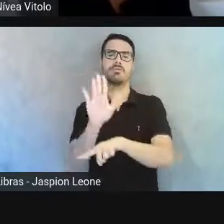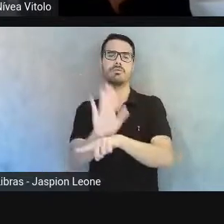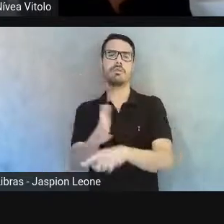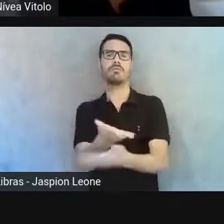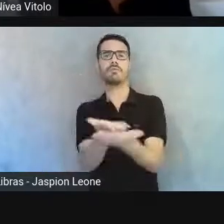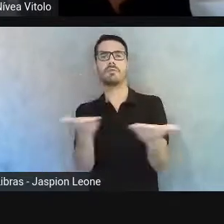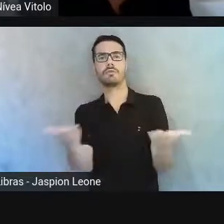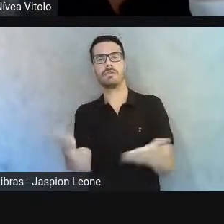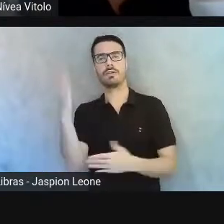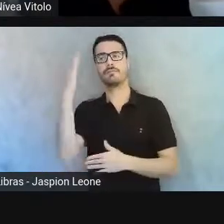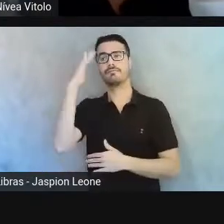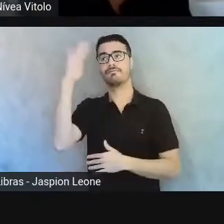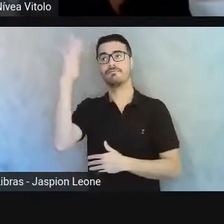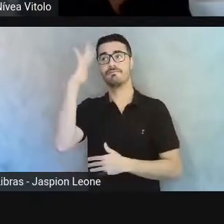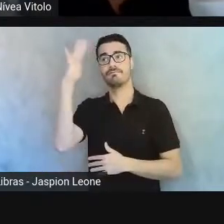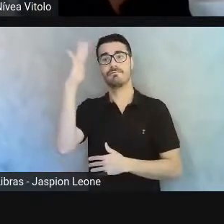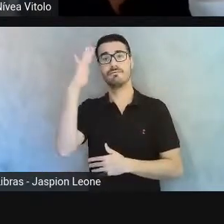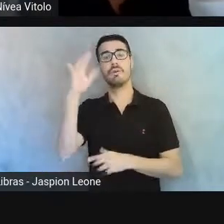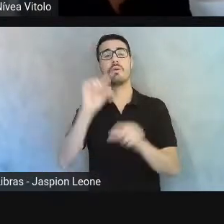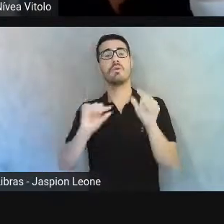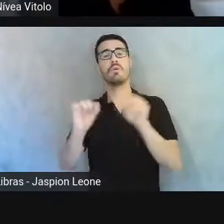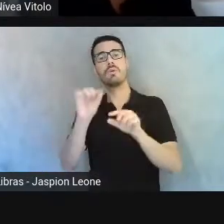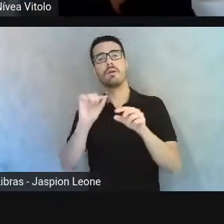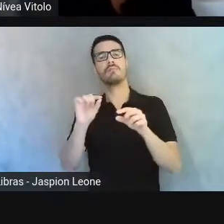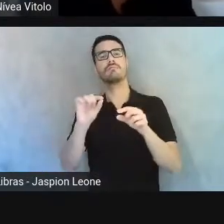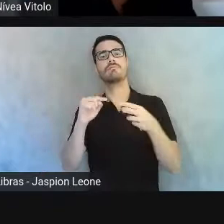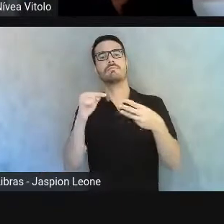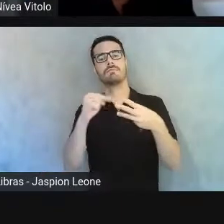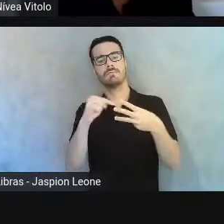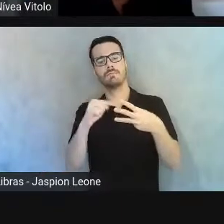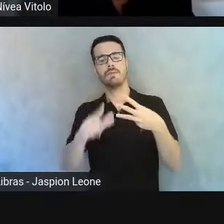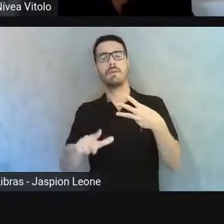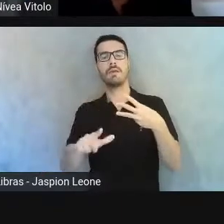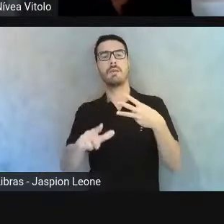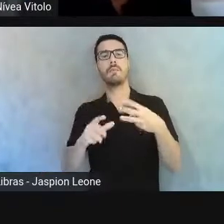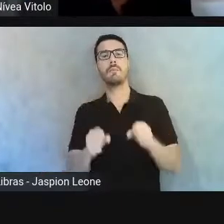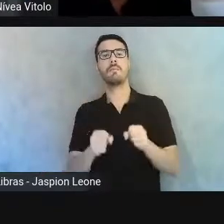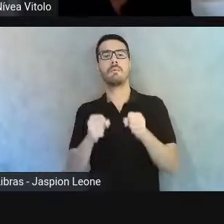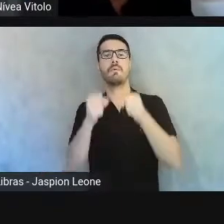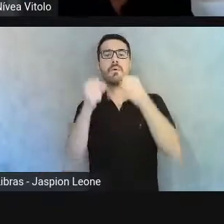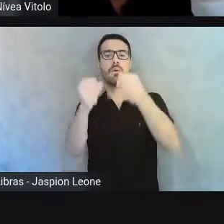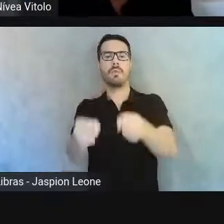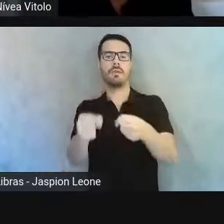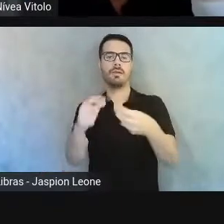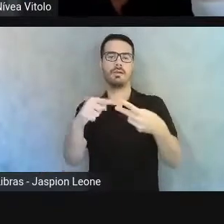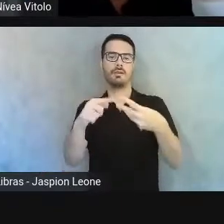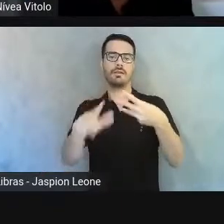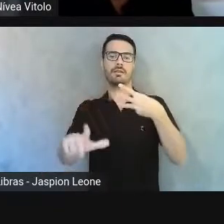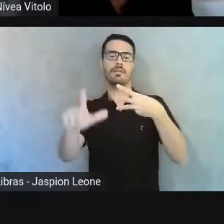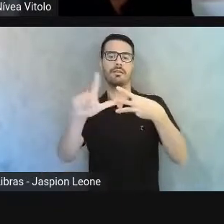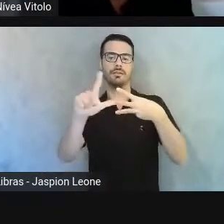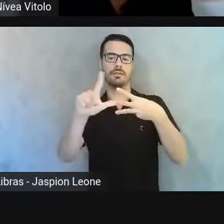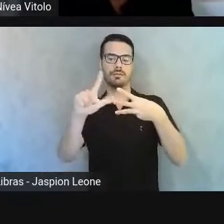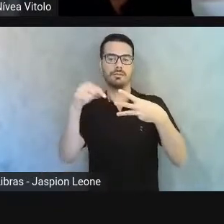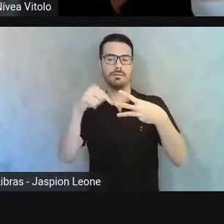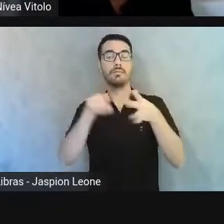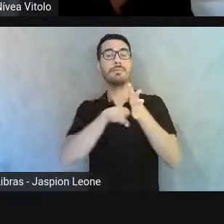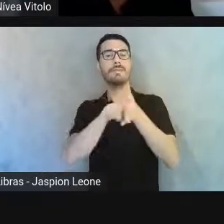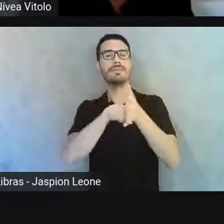poder legislativo e a contribuir para a colaboração em pesquisas sobre o poder